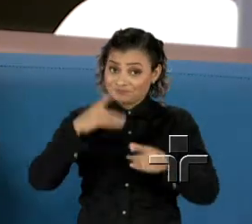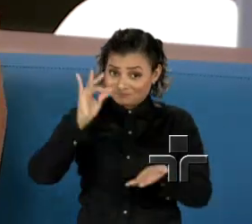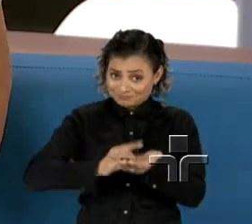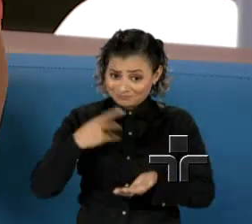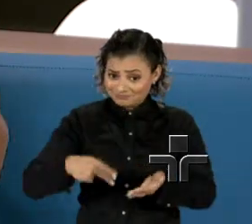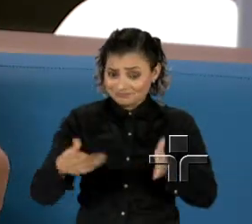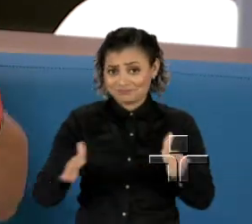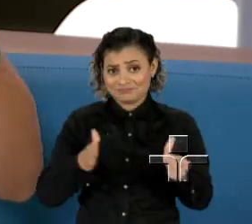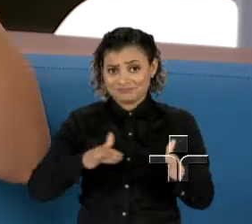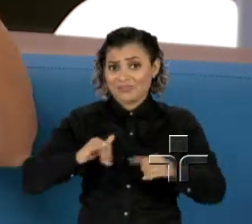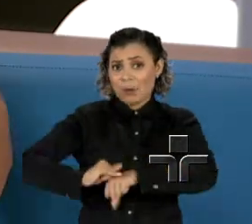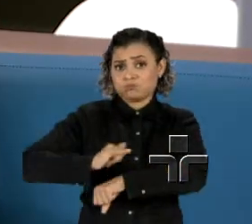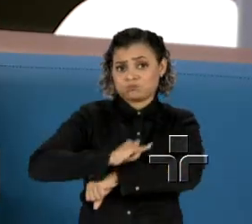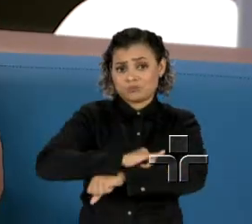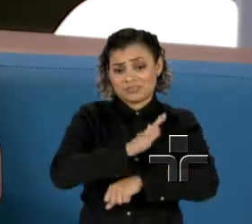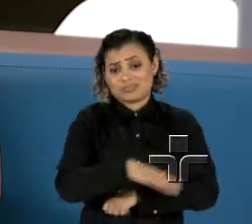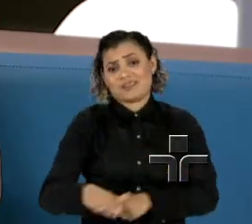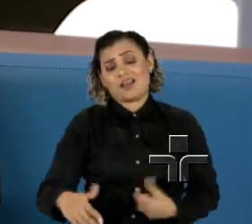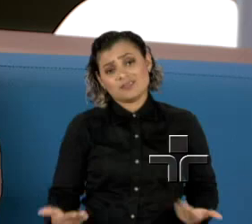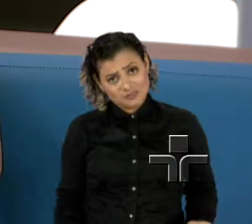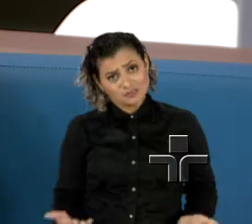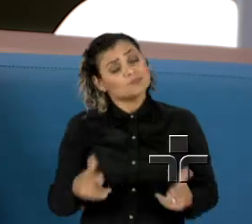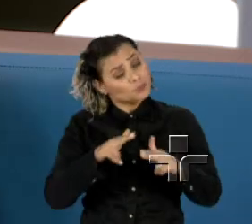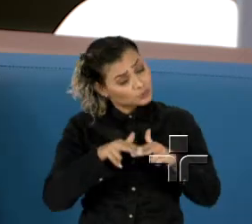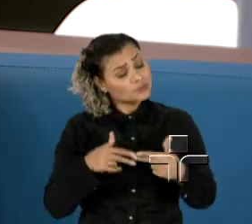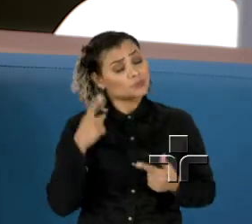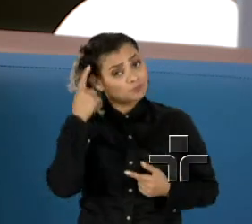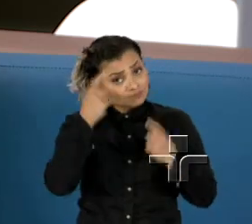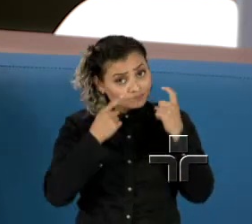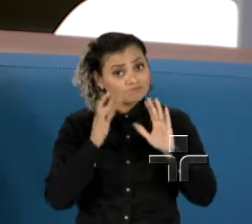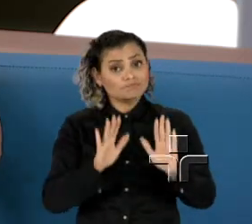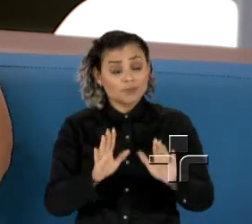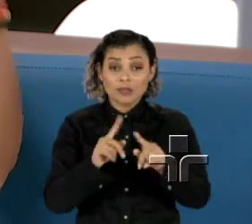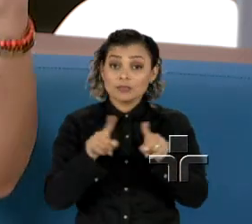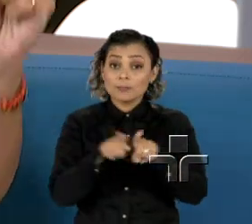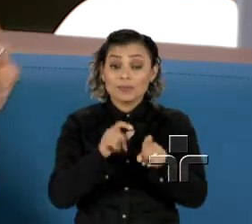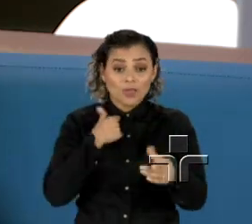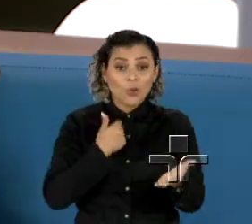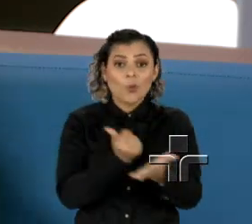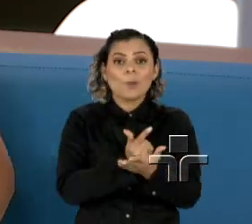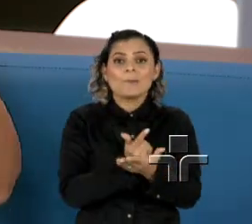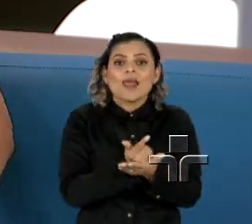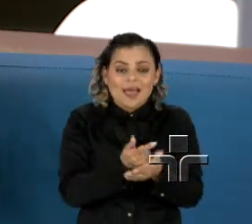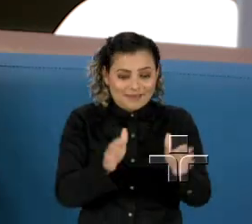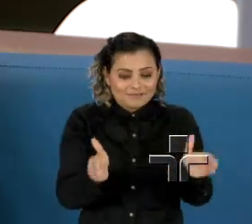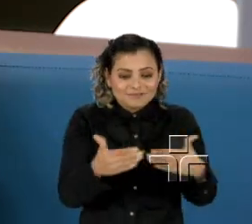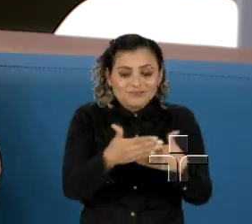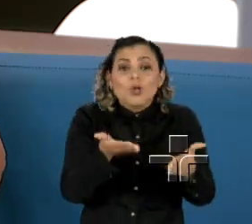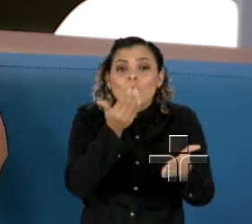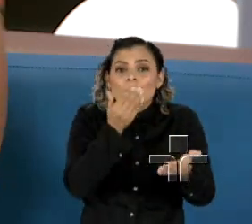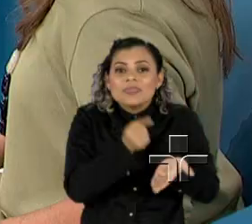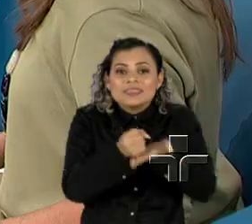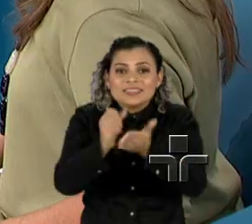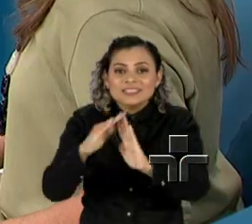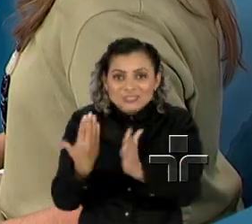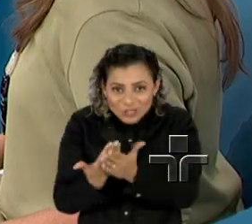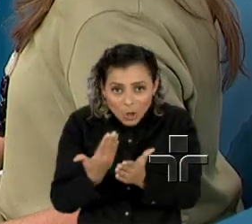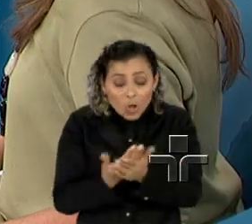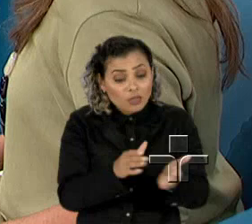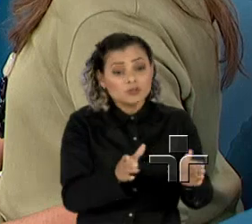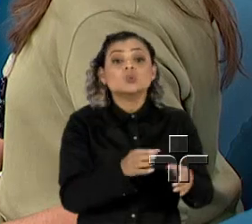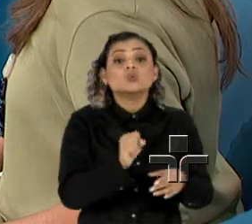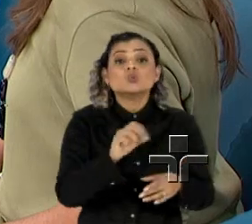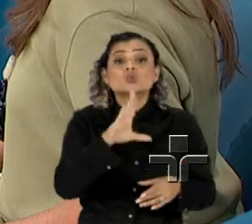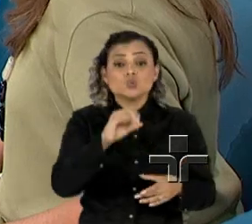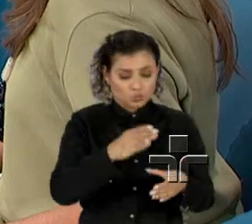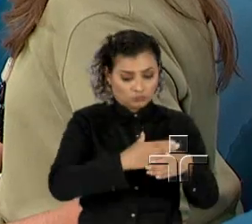com a obesidade infantil, então isso também faz parte. Então, também, na hora de comprar a lancheirinha do seu filho, quer mandar um suco? Compra uma lancheirinha com